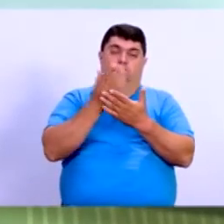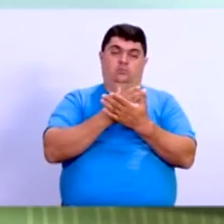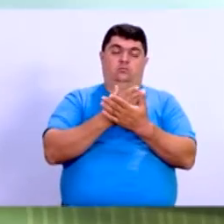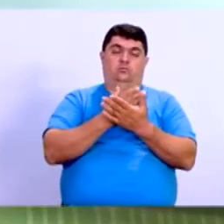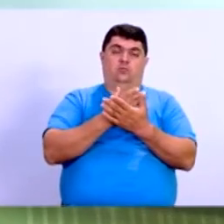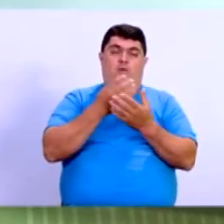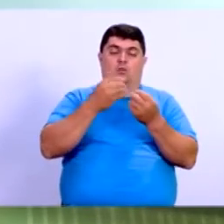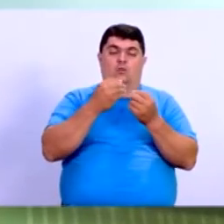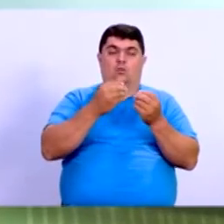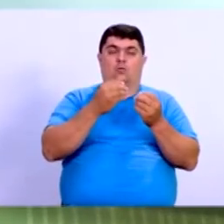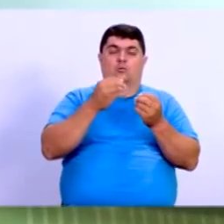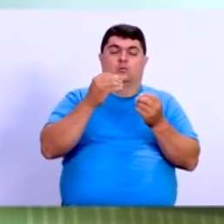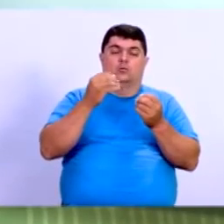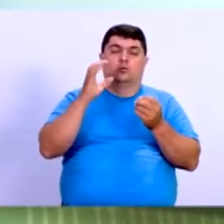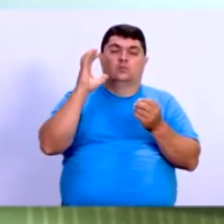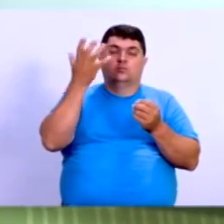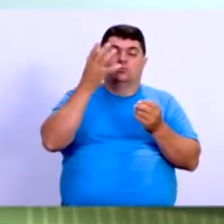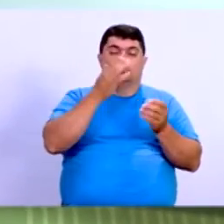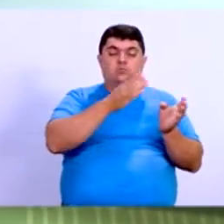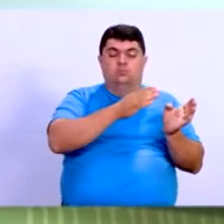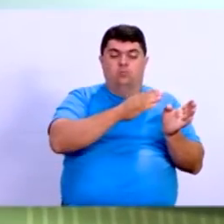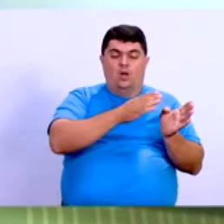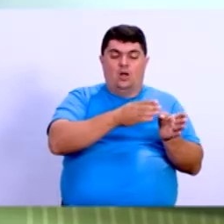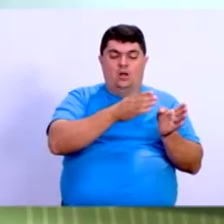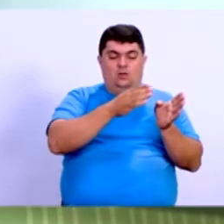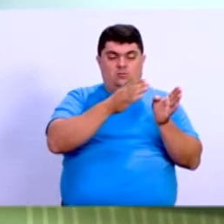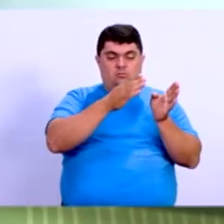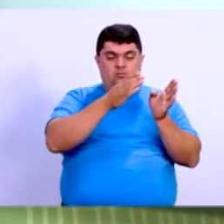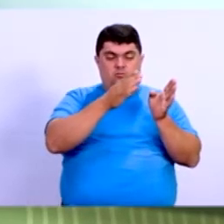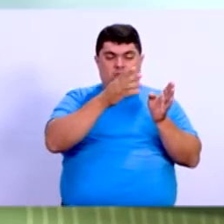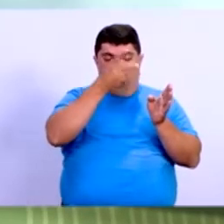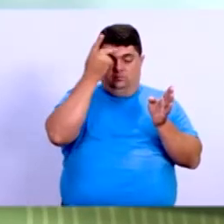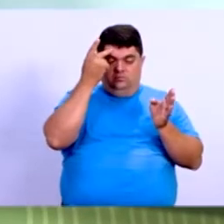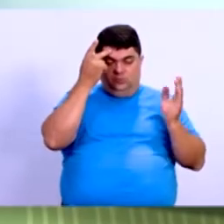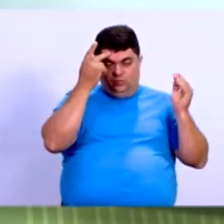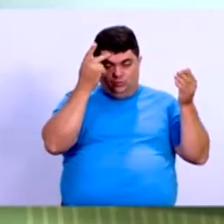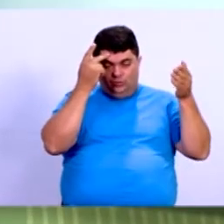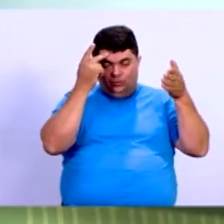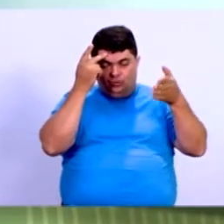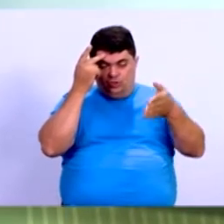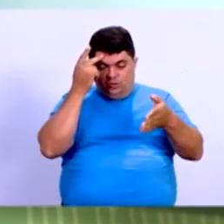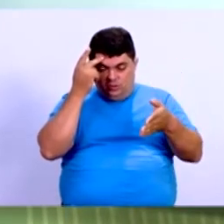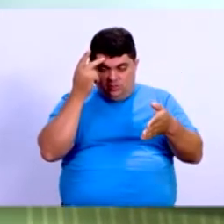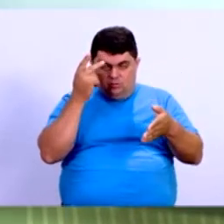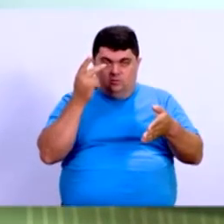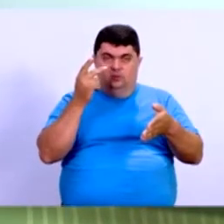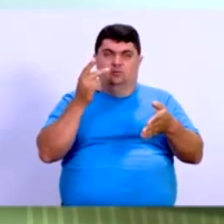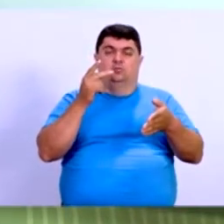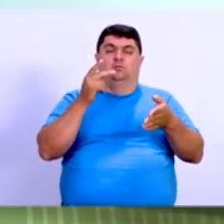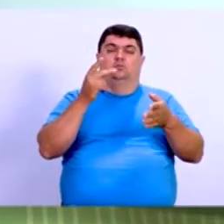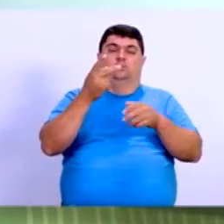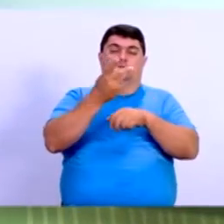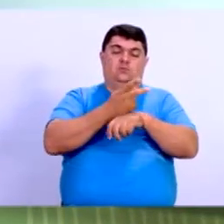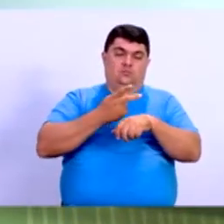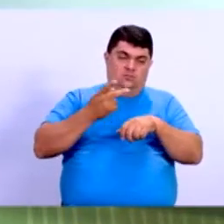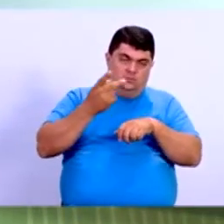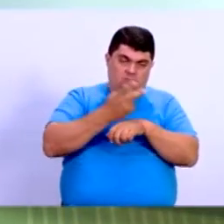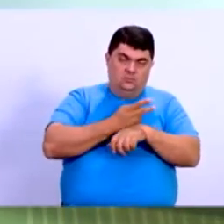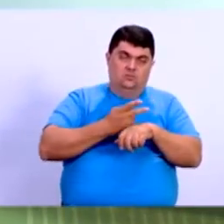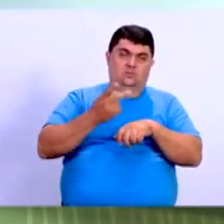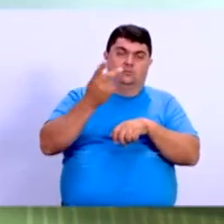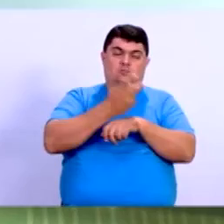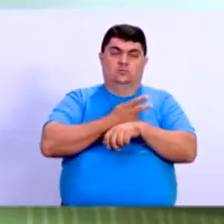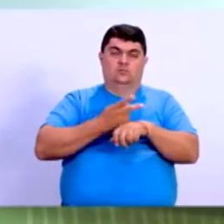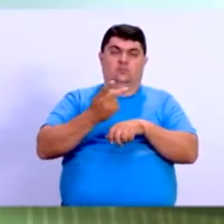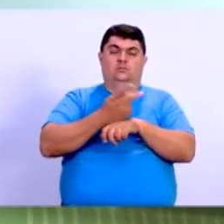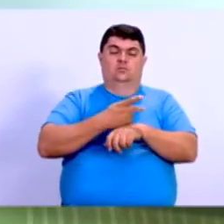é a sequência que acontece desde o momento em que o usuário, que é a pessoa que quer pegar o livro, chega lá e